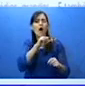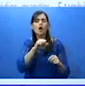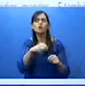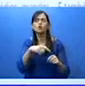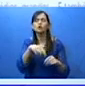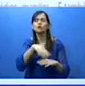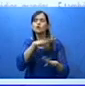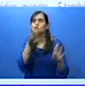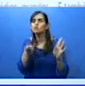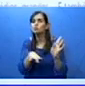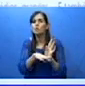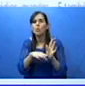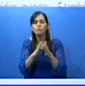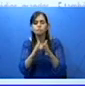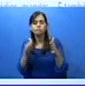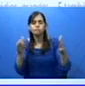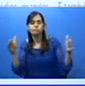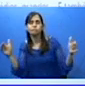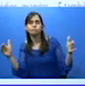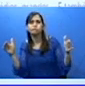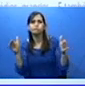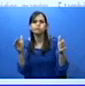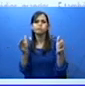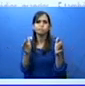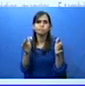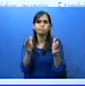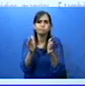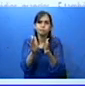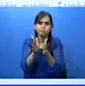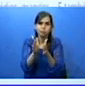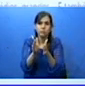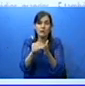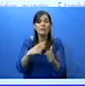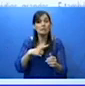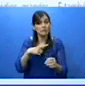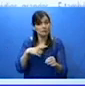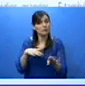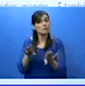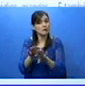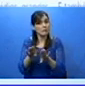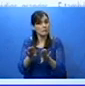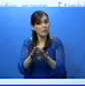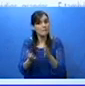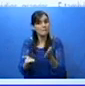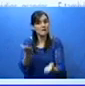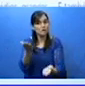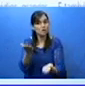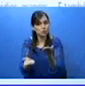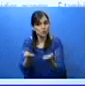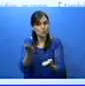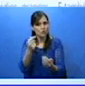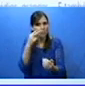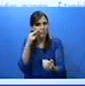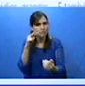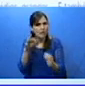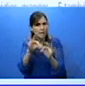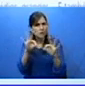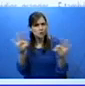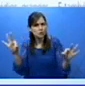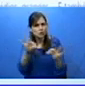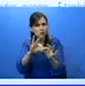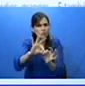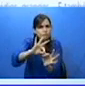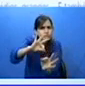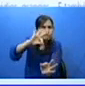pequenos, médios, grandes e também diferentes pesos. Vamos conhecer algumas medidas de animais,